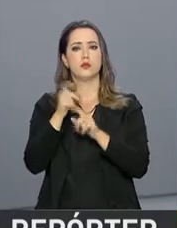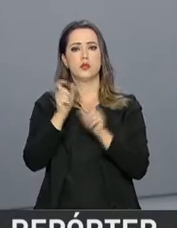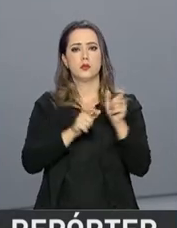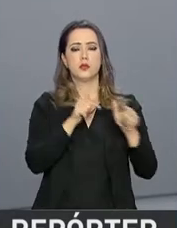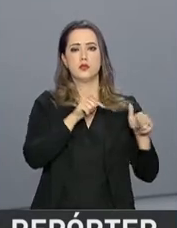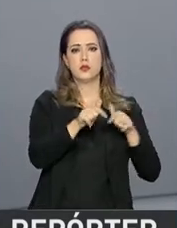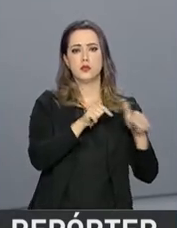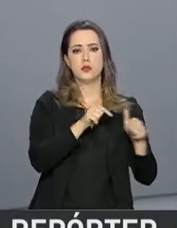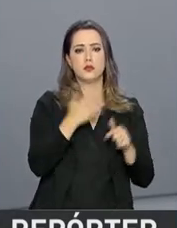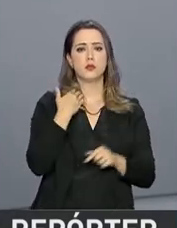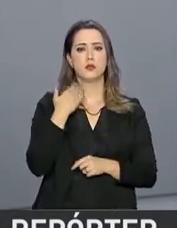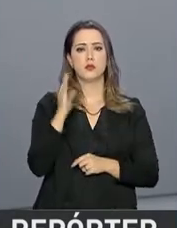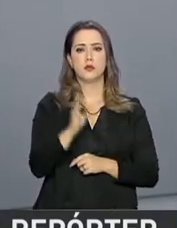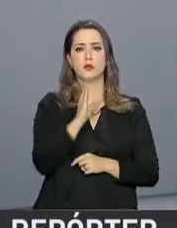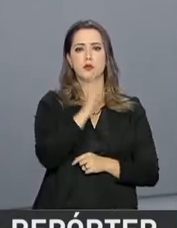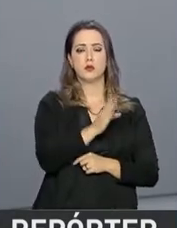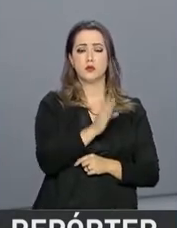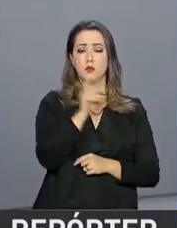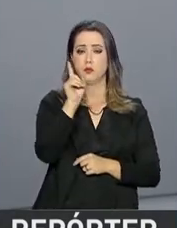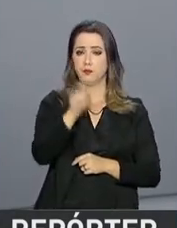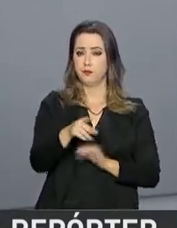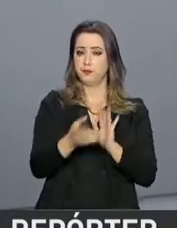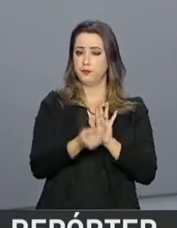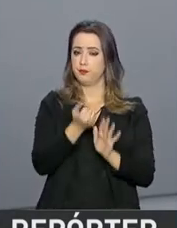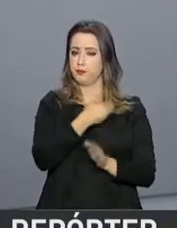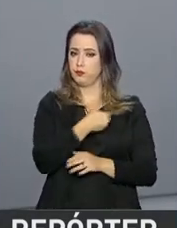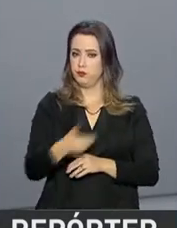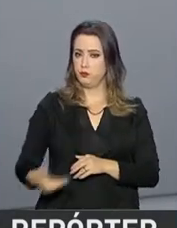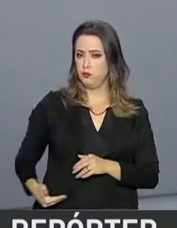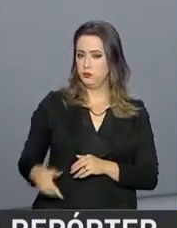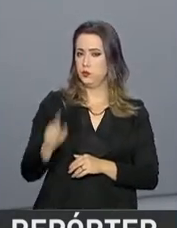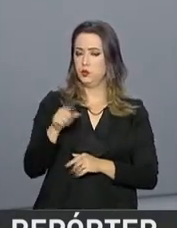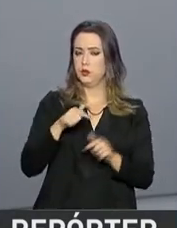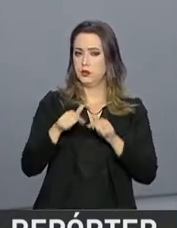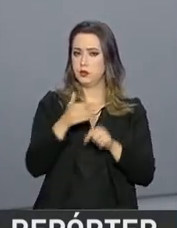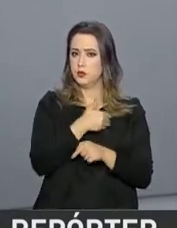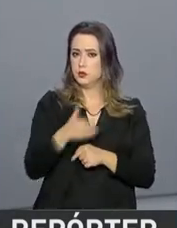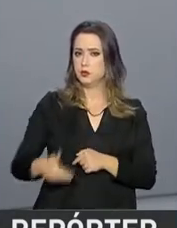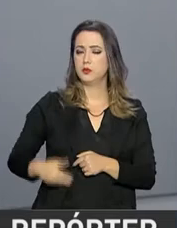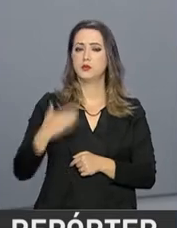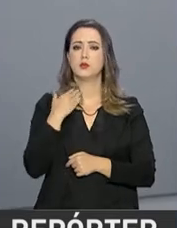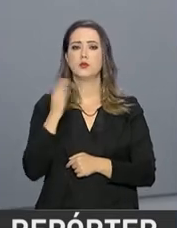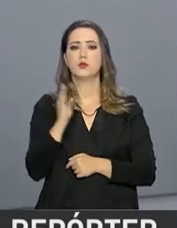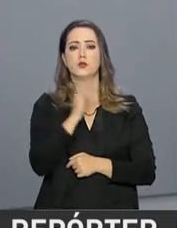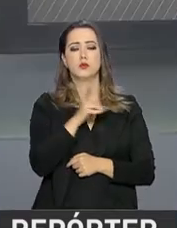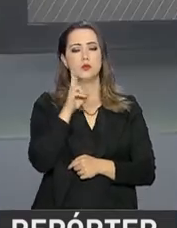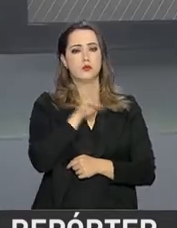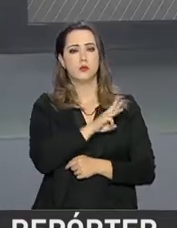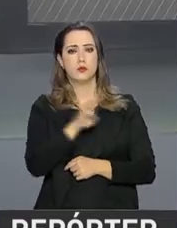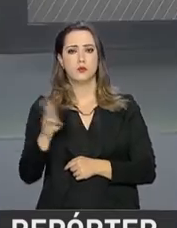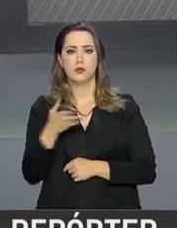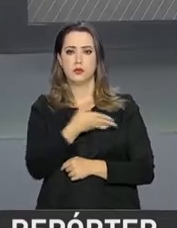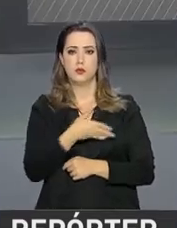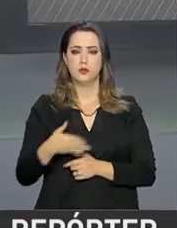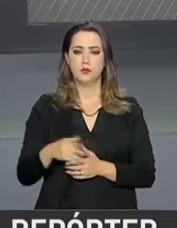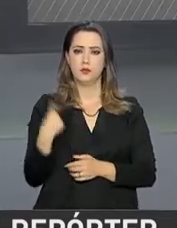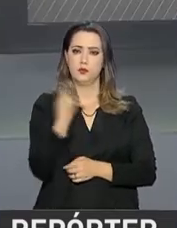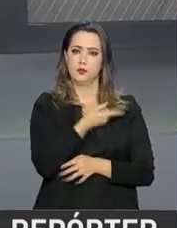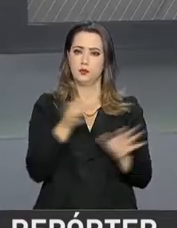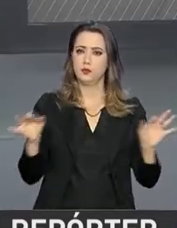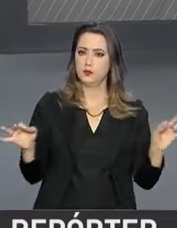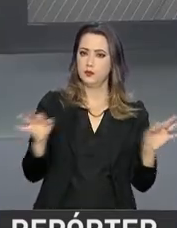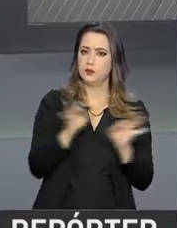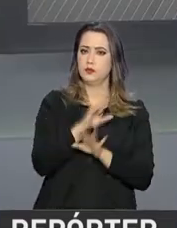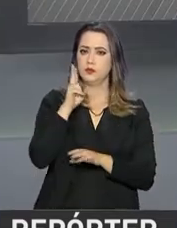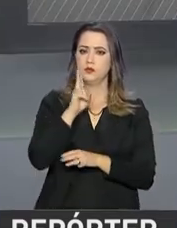públicos a referência ao banco do brasil mais informações nos sites dos bancos nós ficamos por